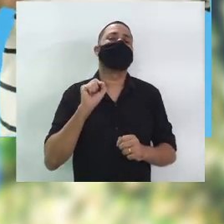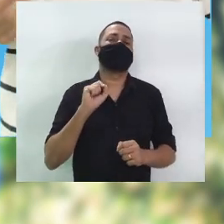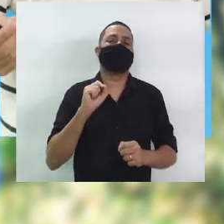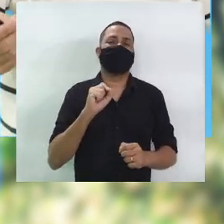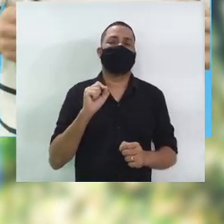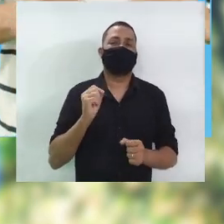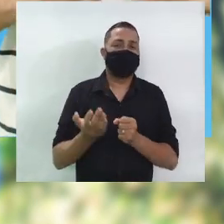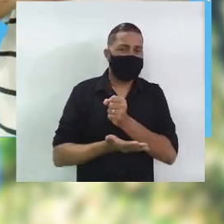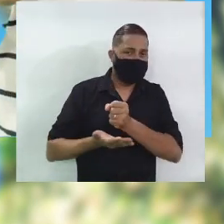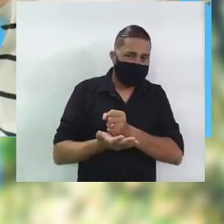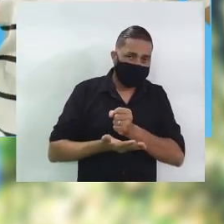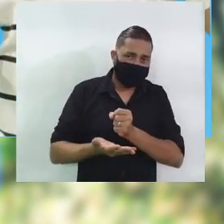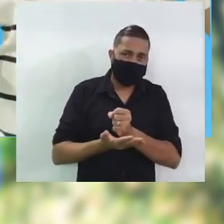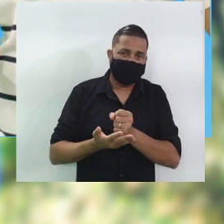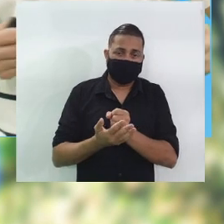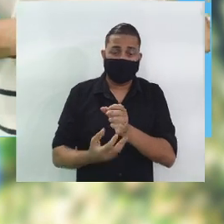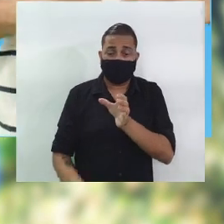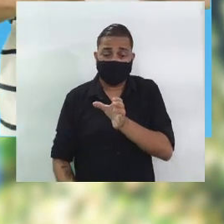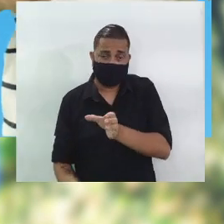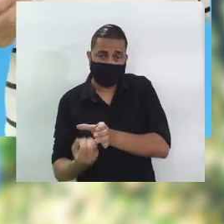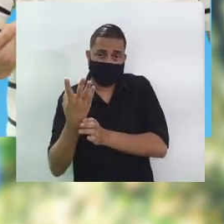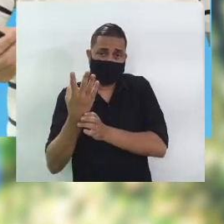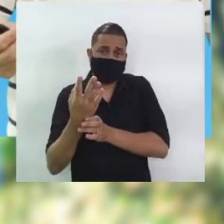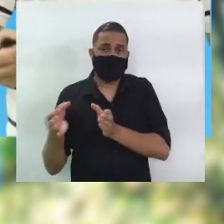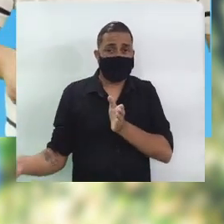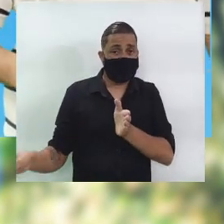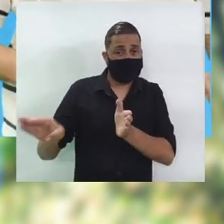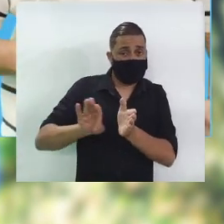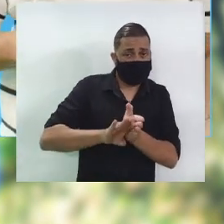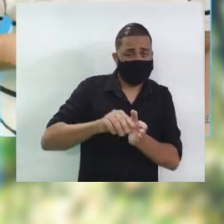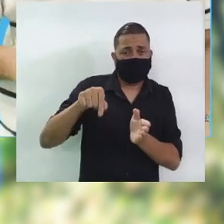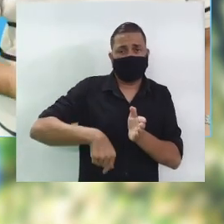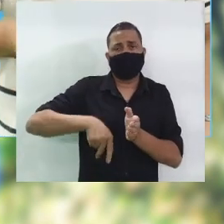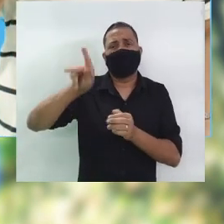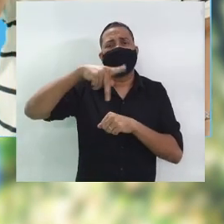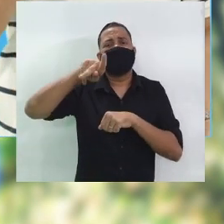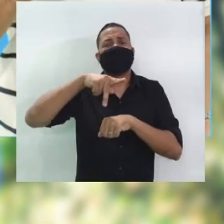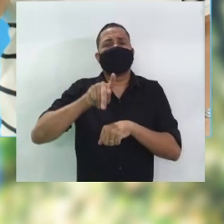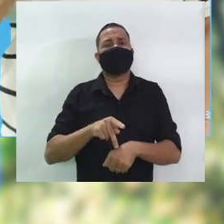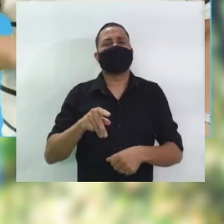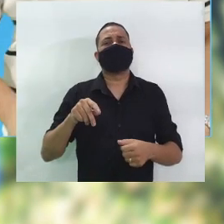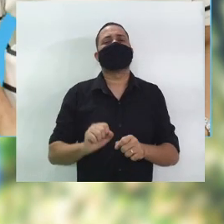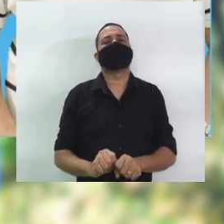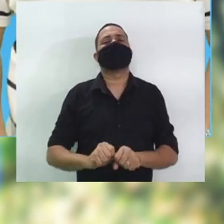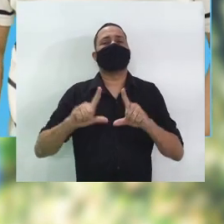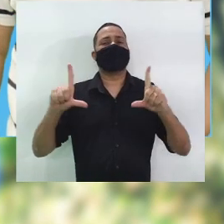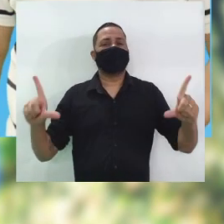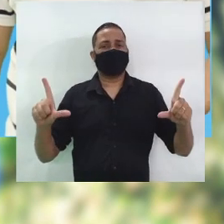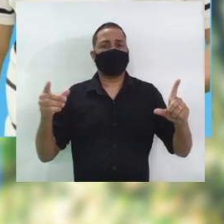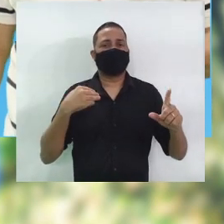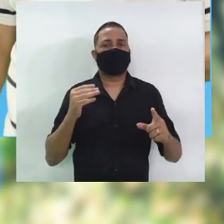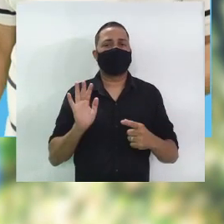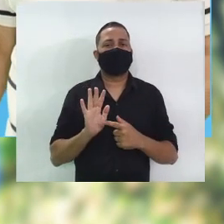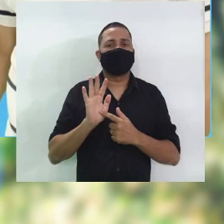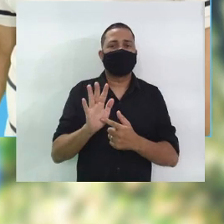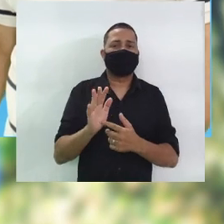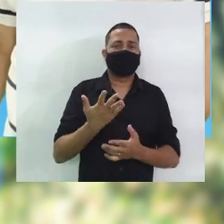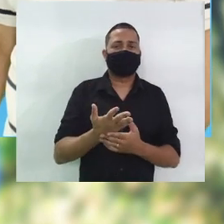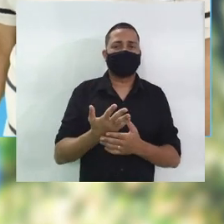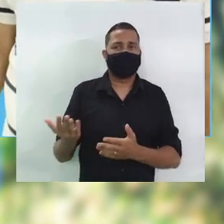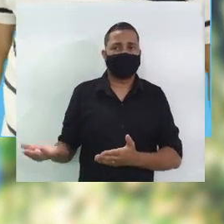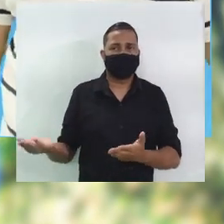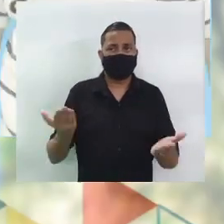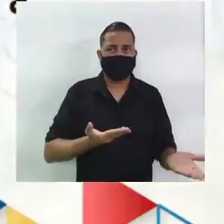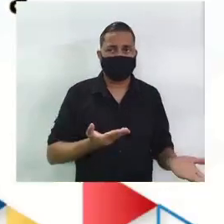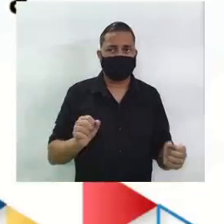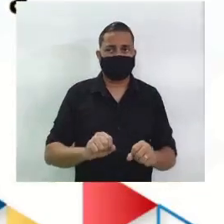Das bases, das origens, da chegada aqui em nosso país. E na tela trago para vocês, acompanhem comigo